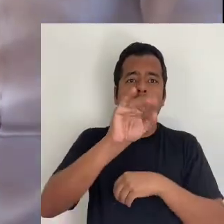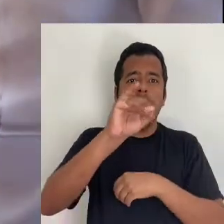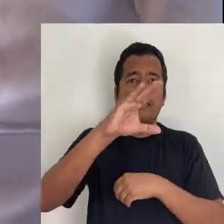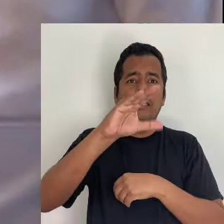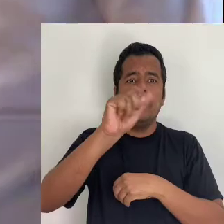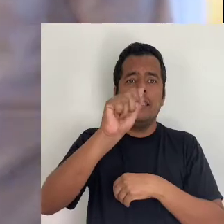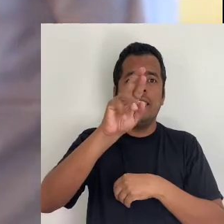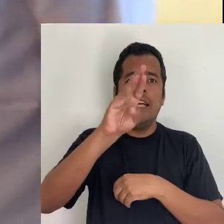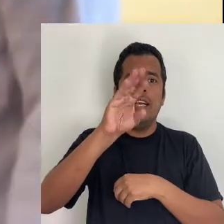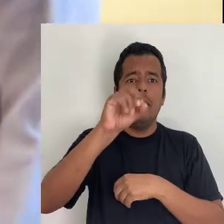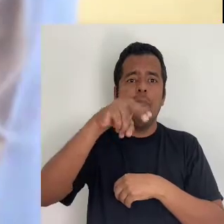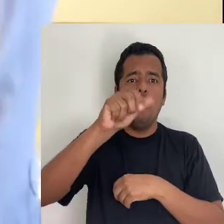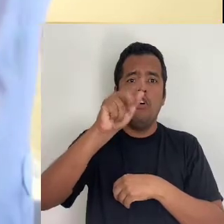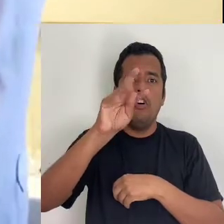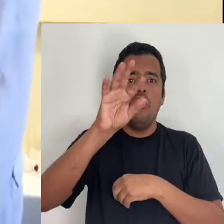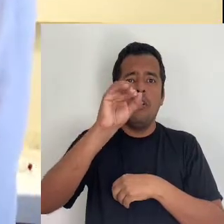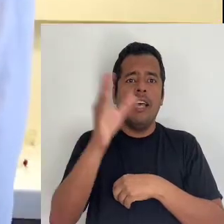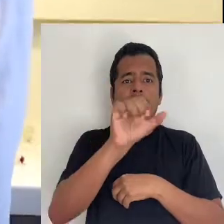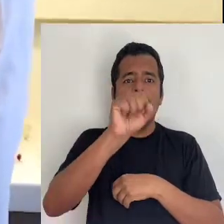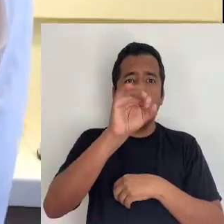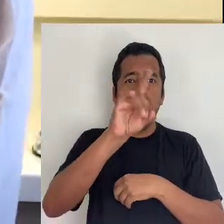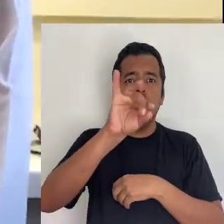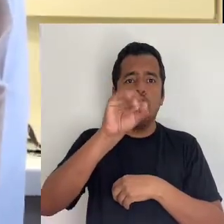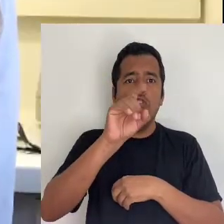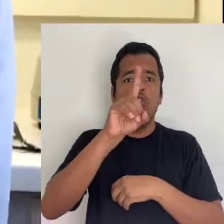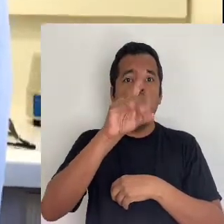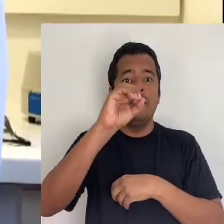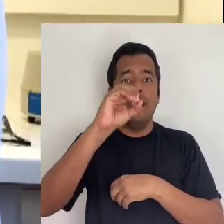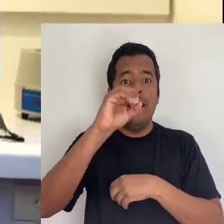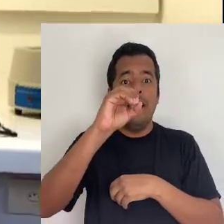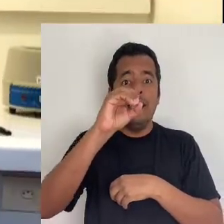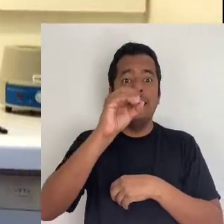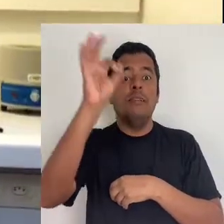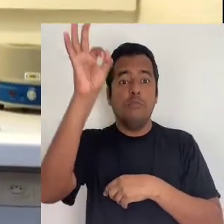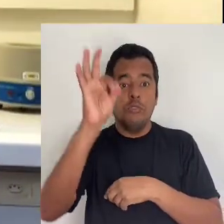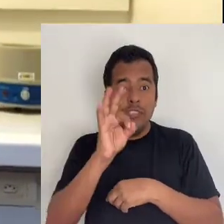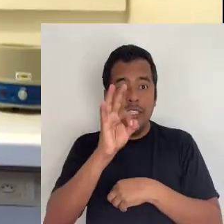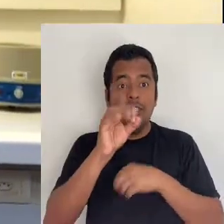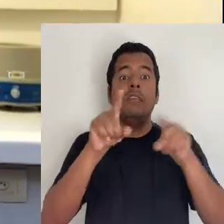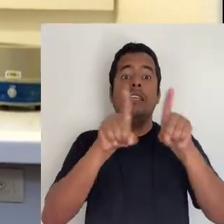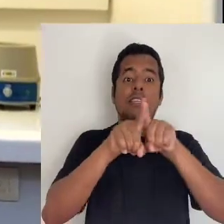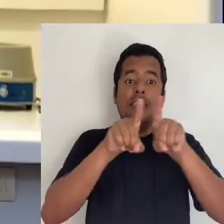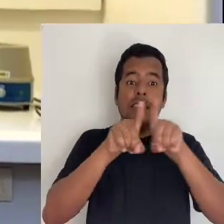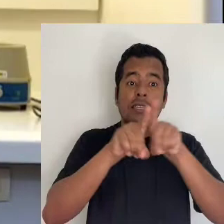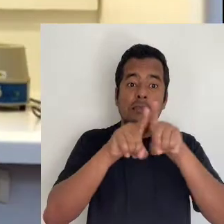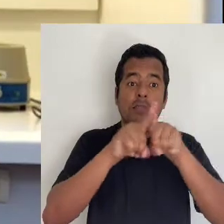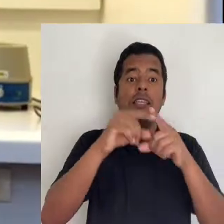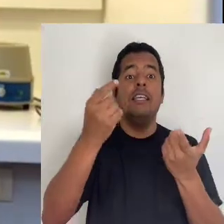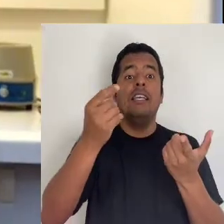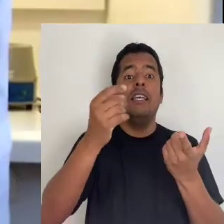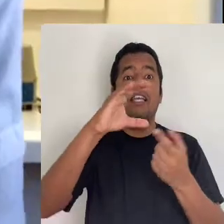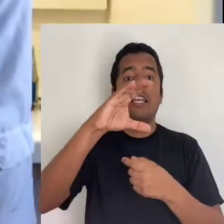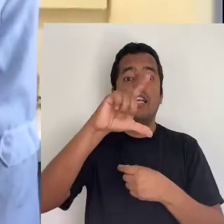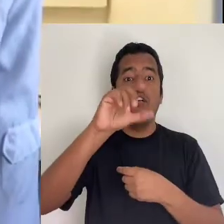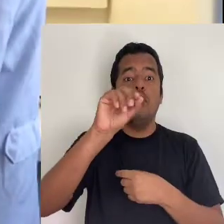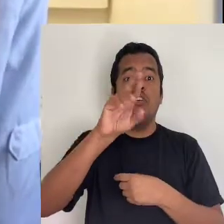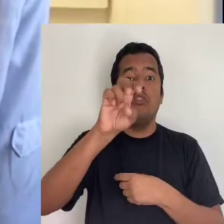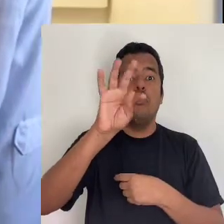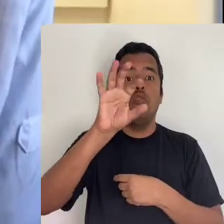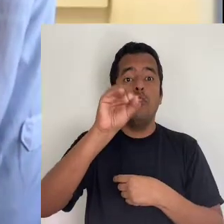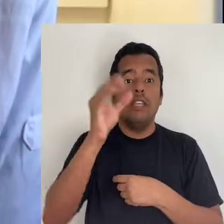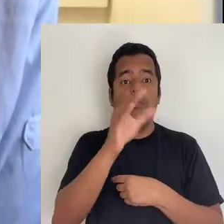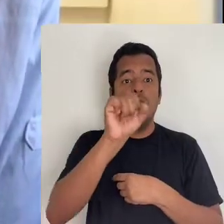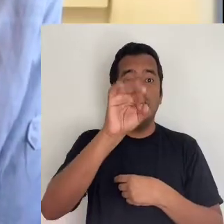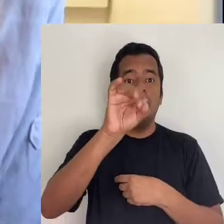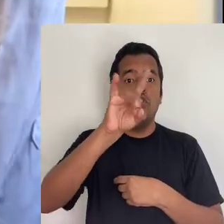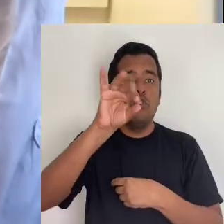bicarbonato de sódio 10% e também uma solução saturada de cloreto de sódio, tá? Como